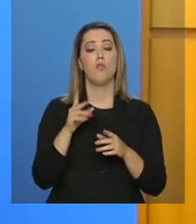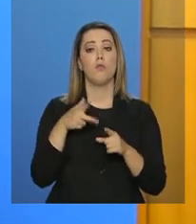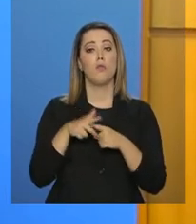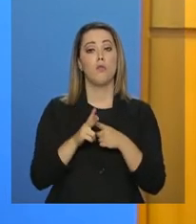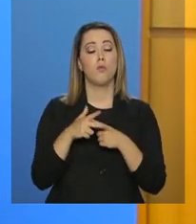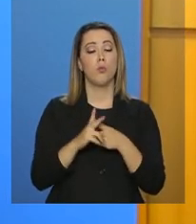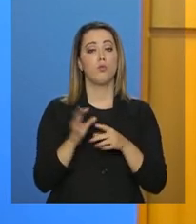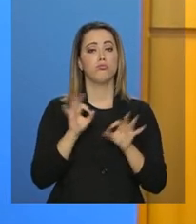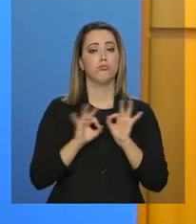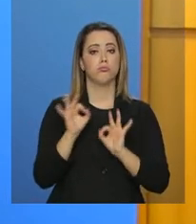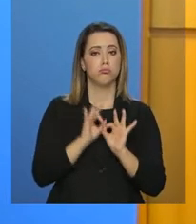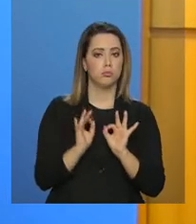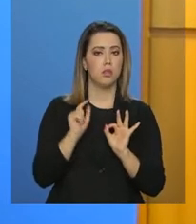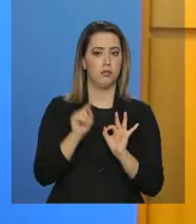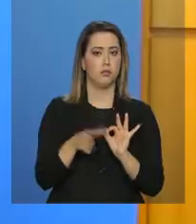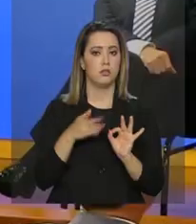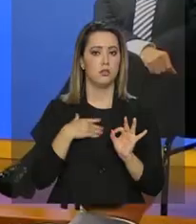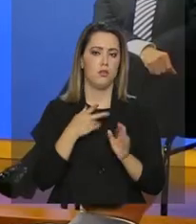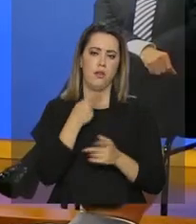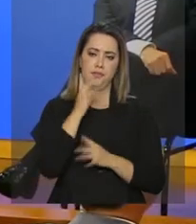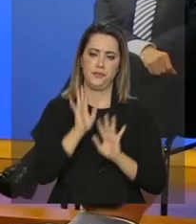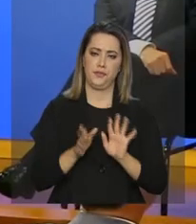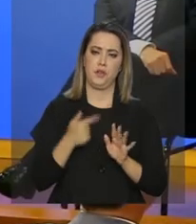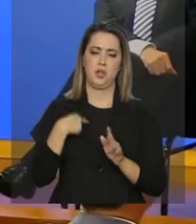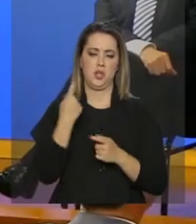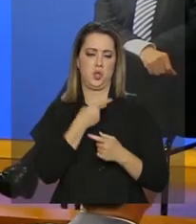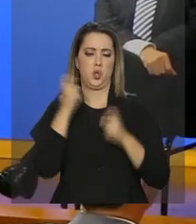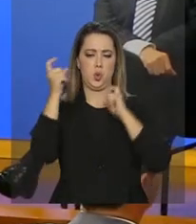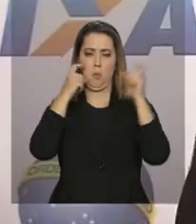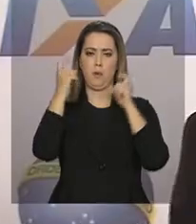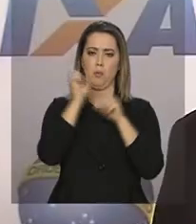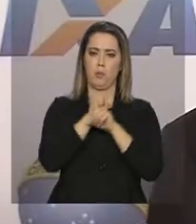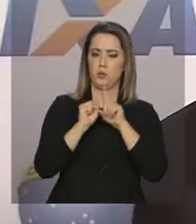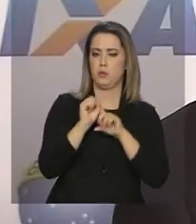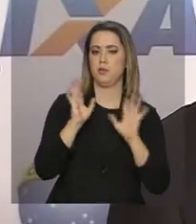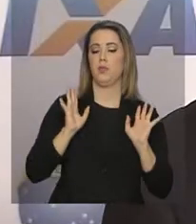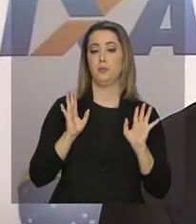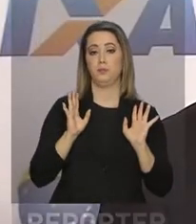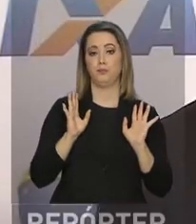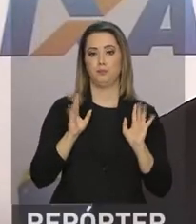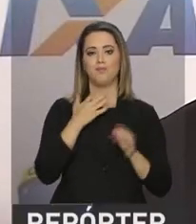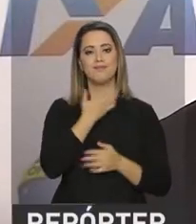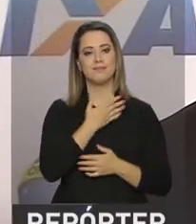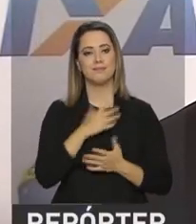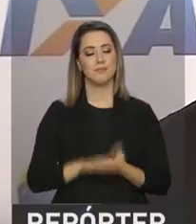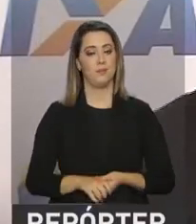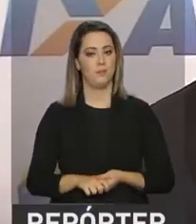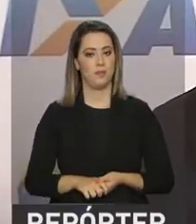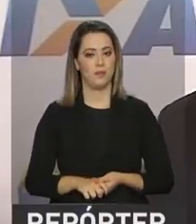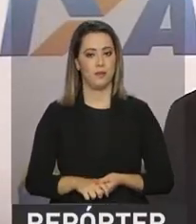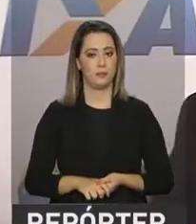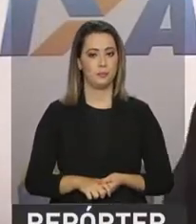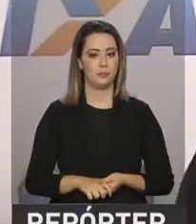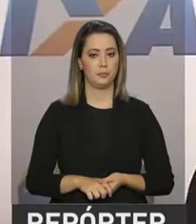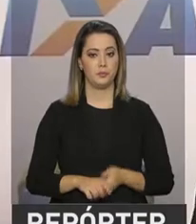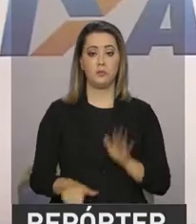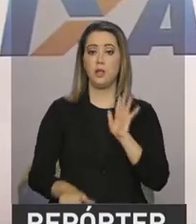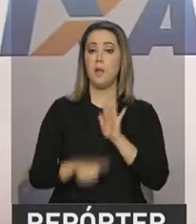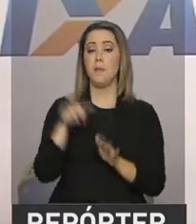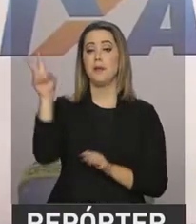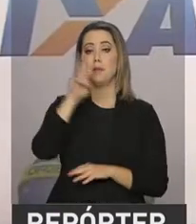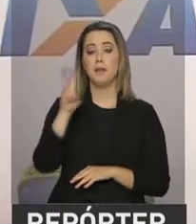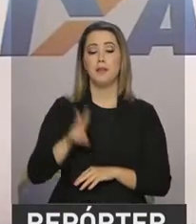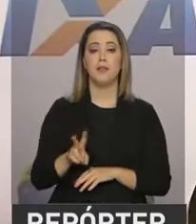garantia e depois dizem que nós não nos preocupamos com o social pela primeira vez na vida a uma distribuição